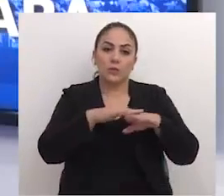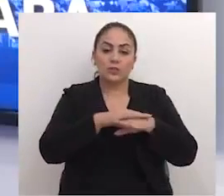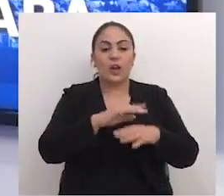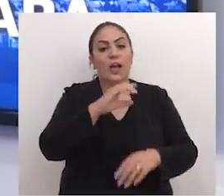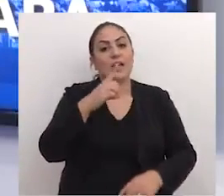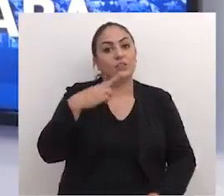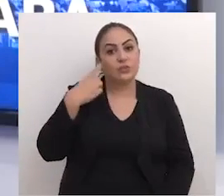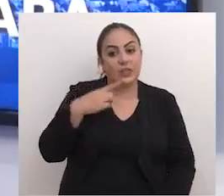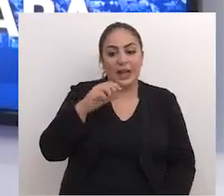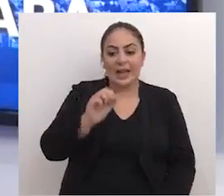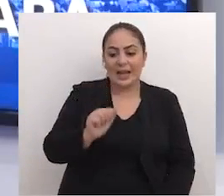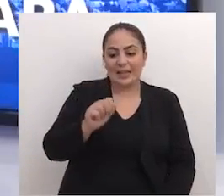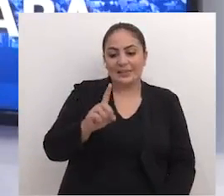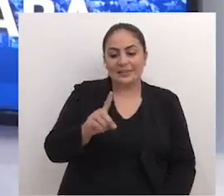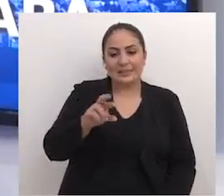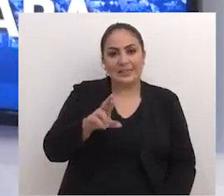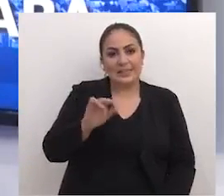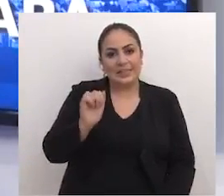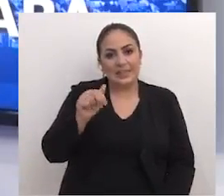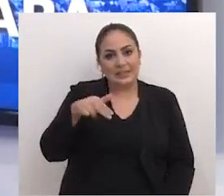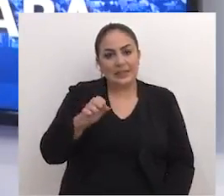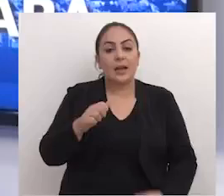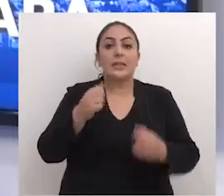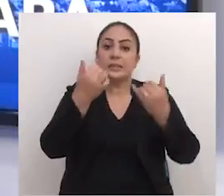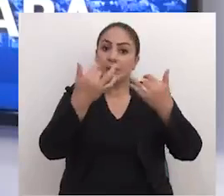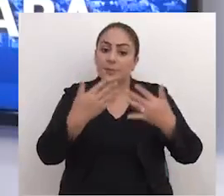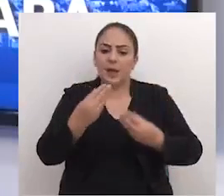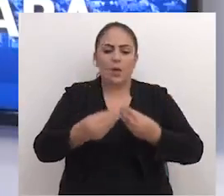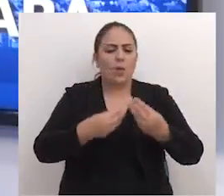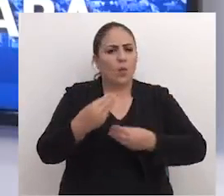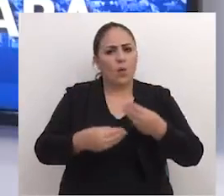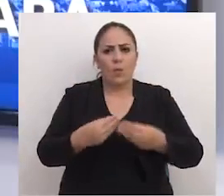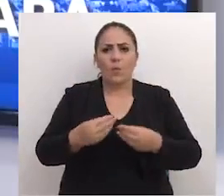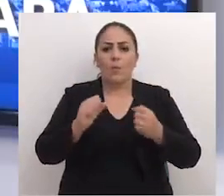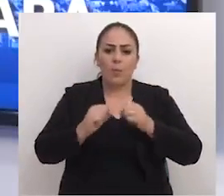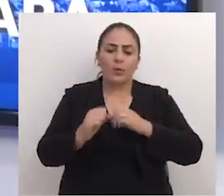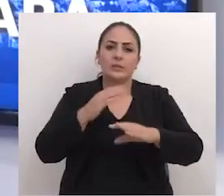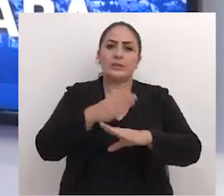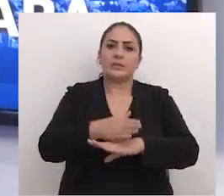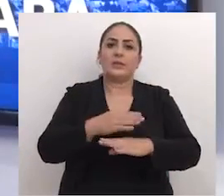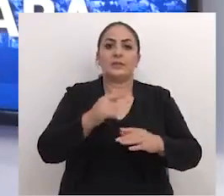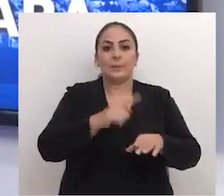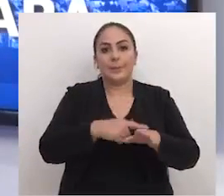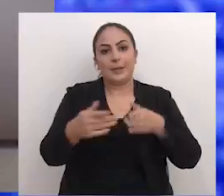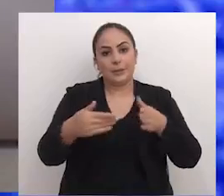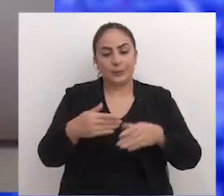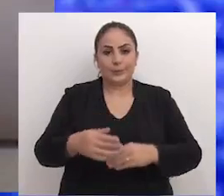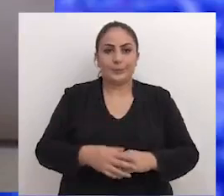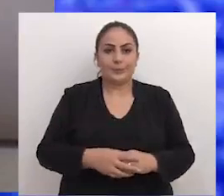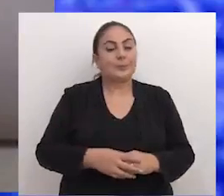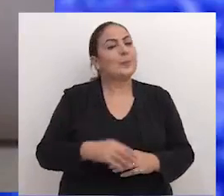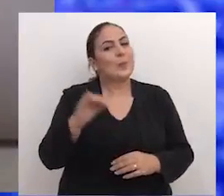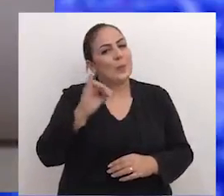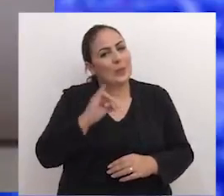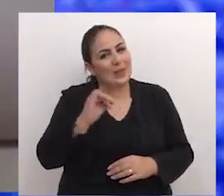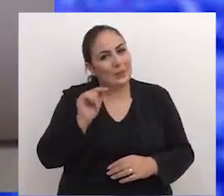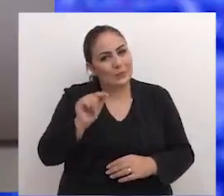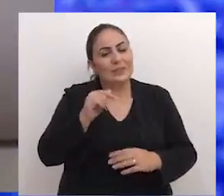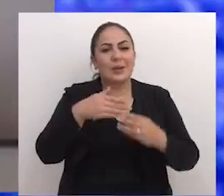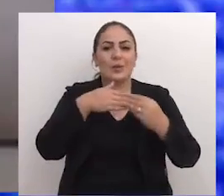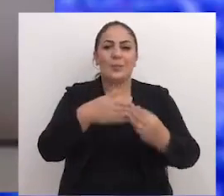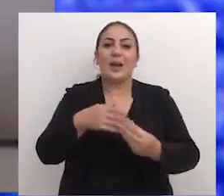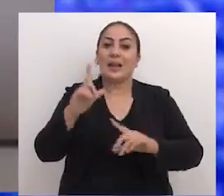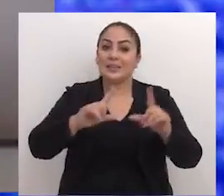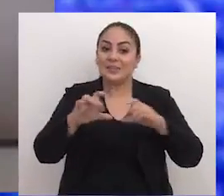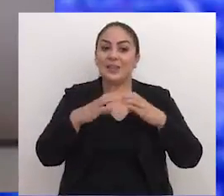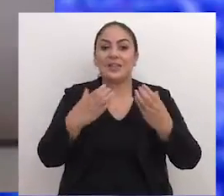advogada Adriana Góes, que explica como os benefícios podem ser acessados neste período. Olá, você que